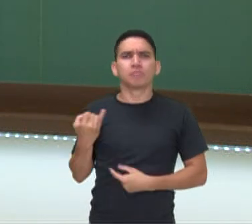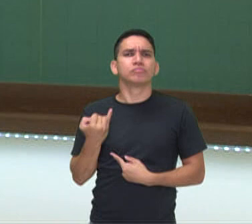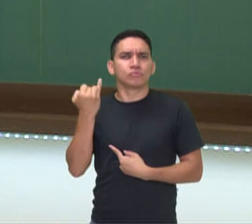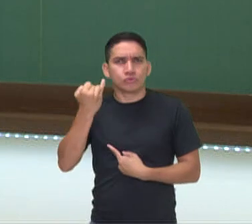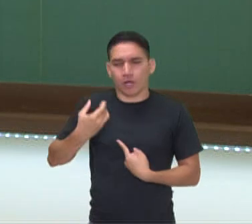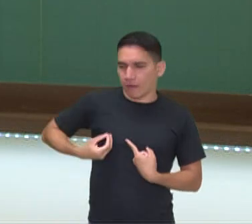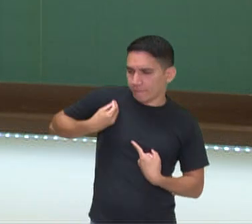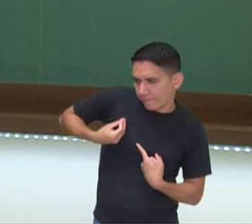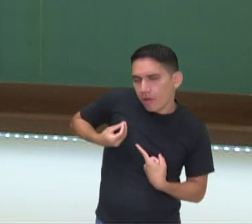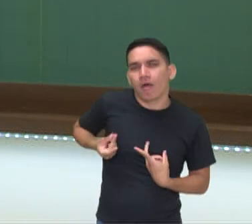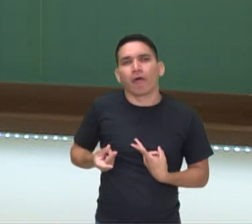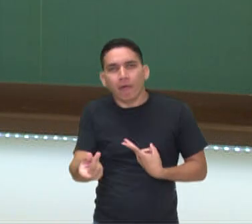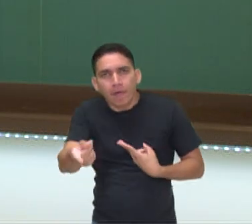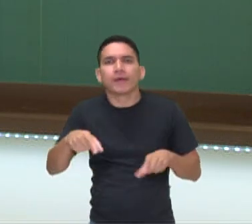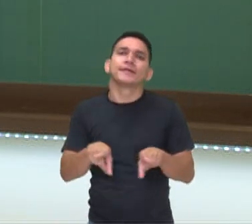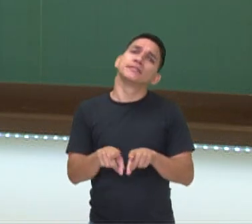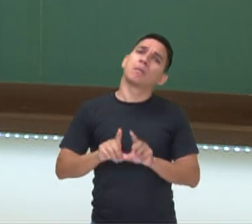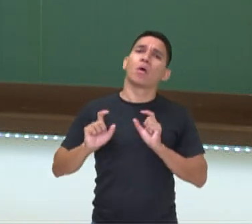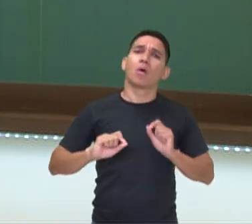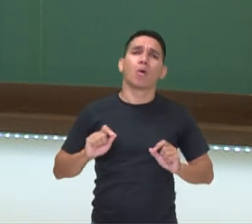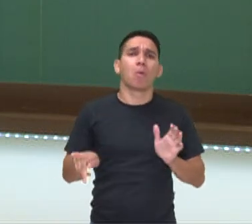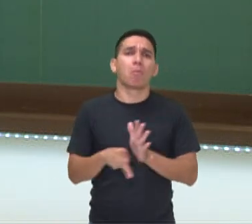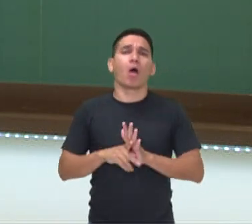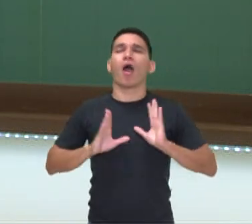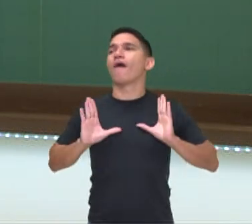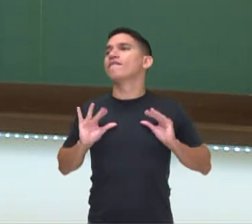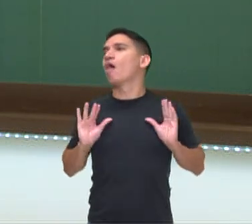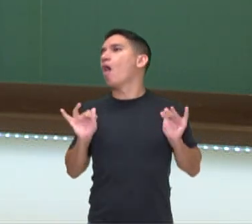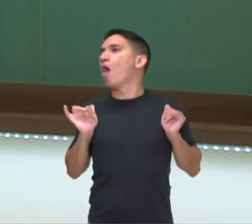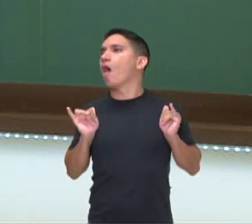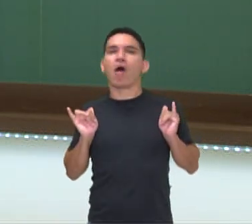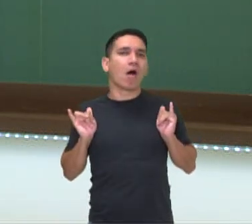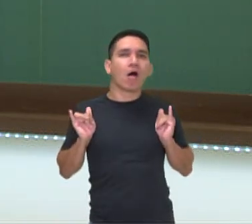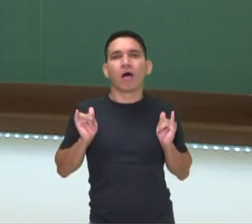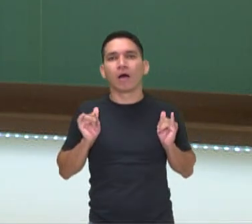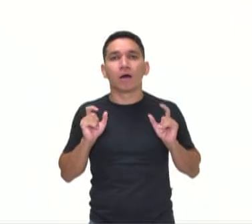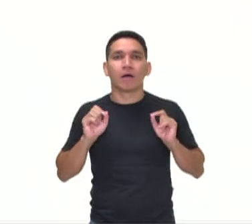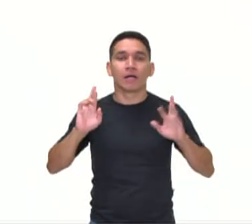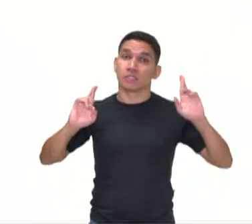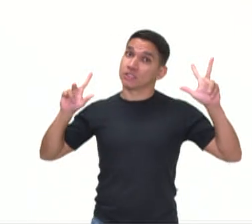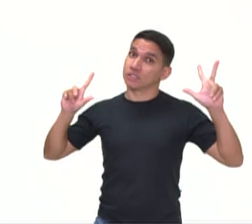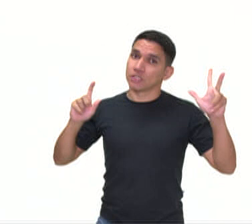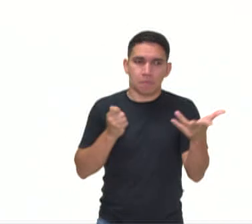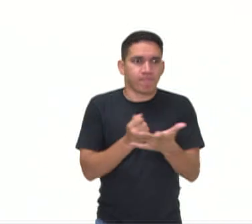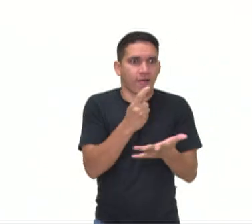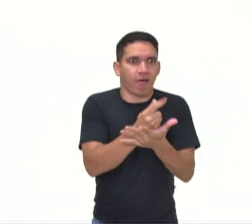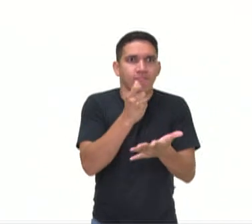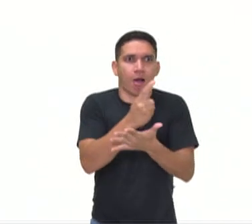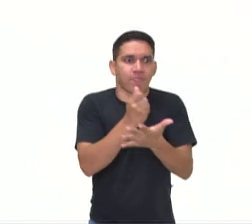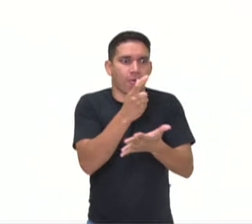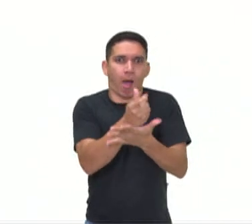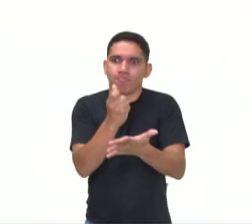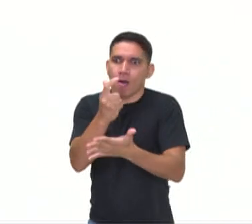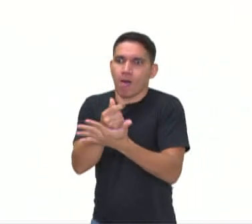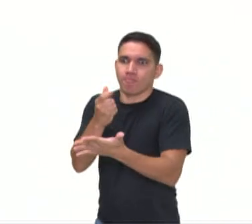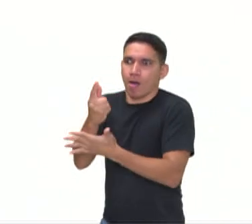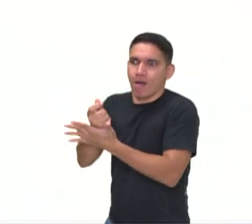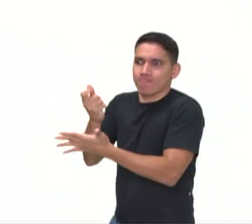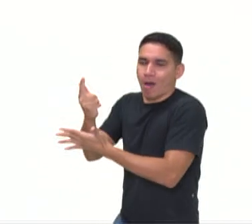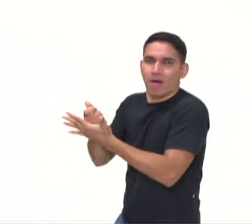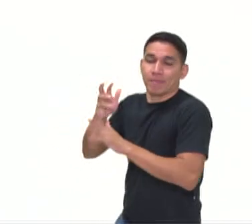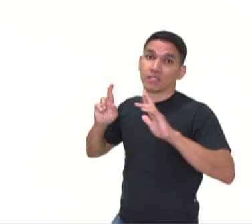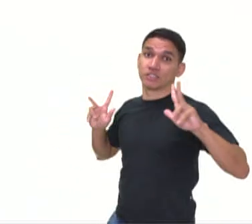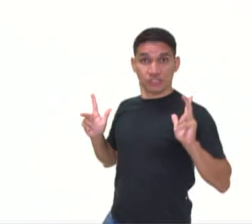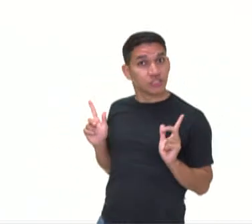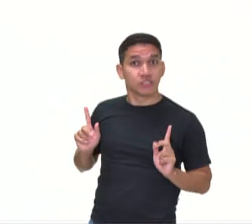sua sobrevivência e também para o seu conforto. O que é diferente de consumismo, ó, que é o ato ou efeito de